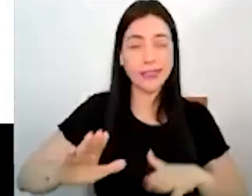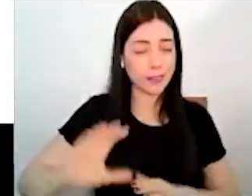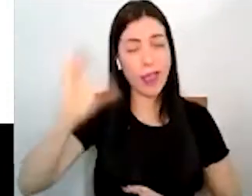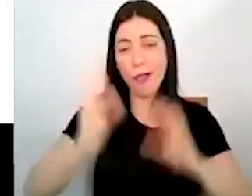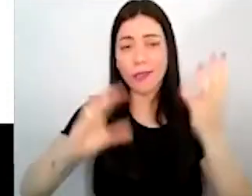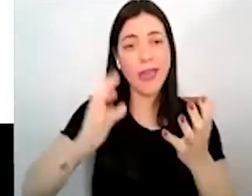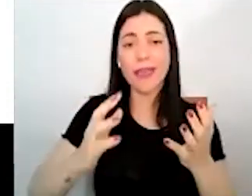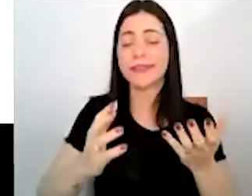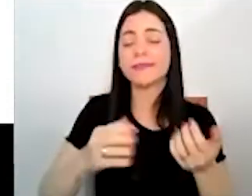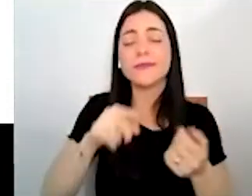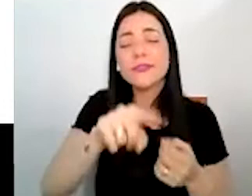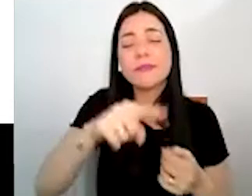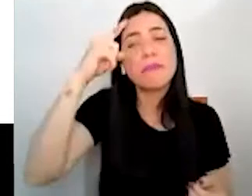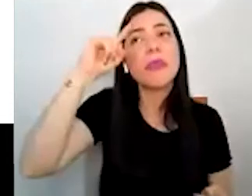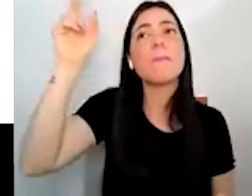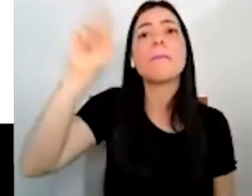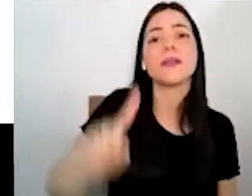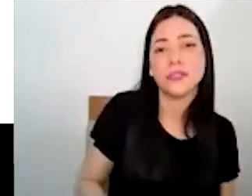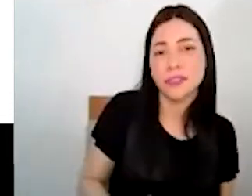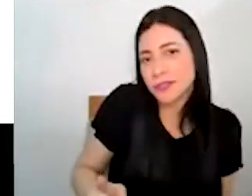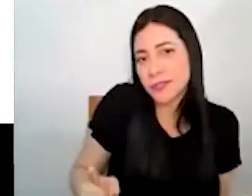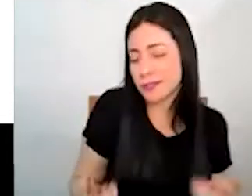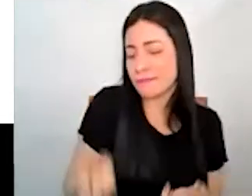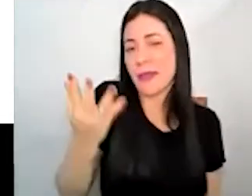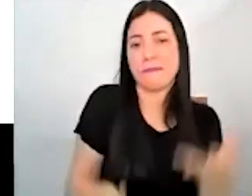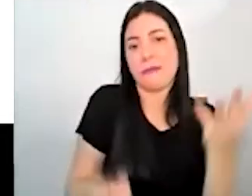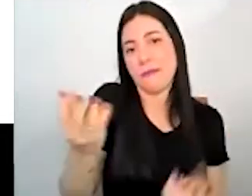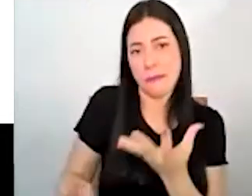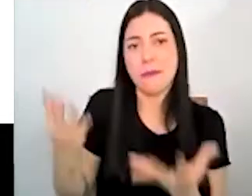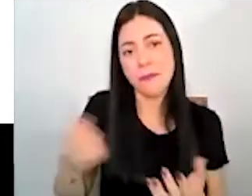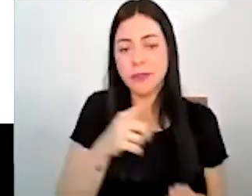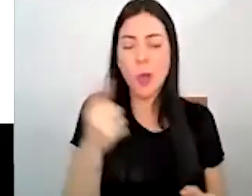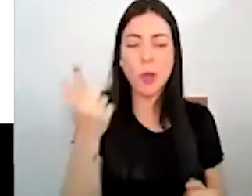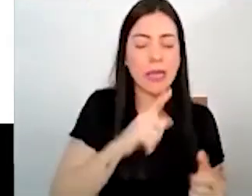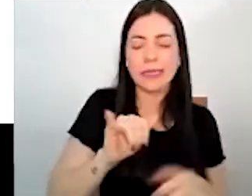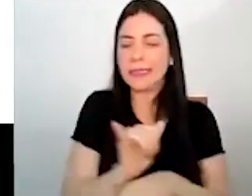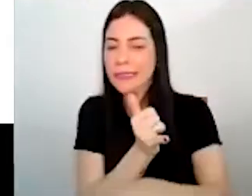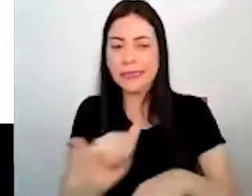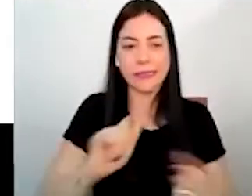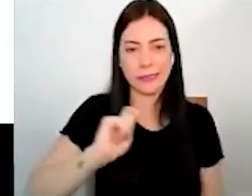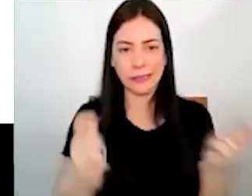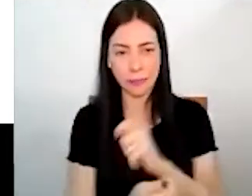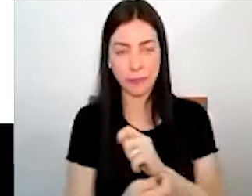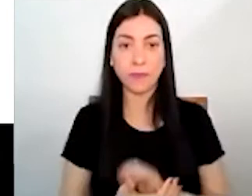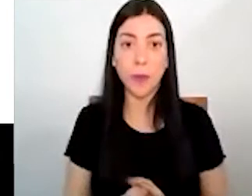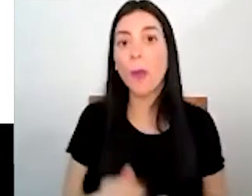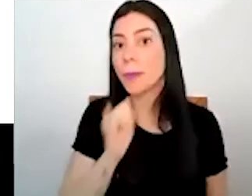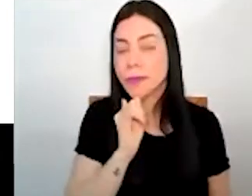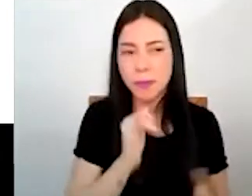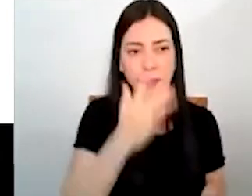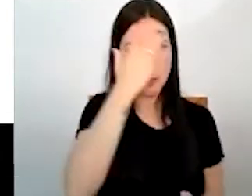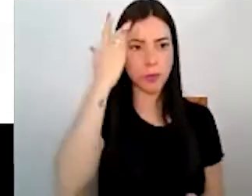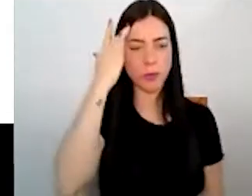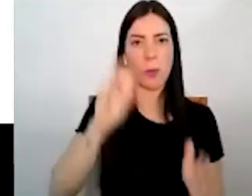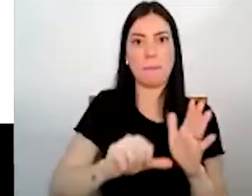Quando eu penso na minha carreira, eu sempre penso que, de alguma maneira, ela começou, de fato, nesse projeto. Foi o primeiro projeto grande